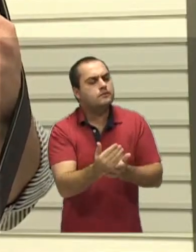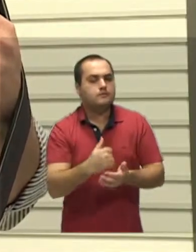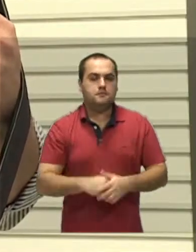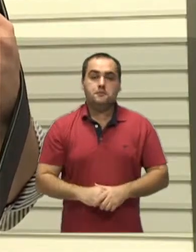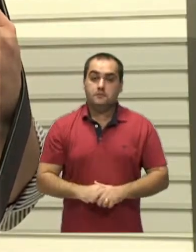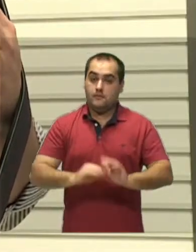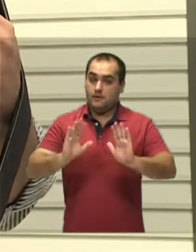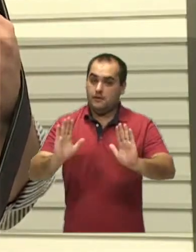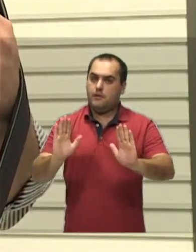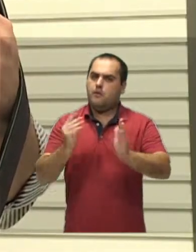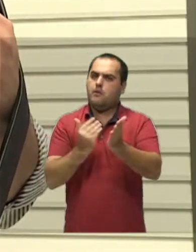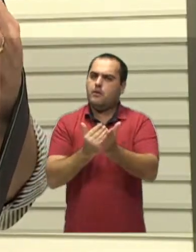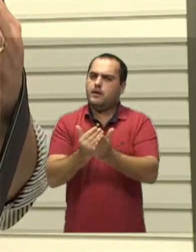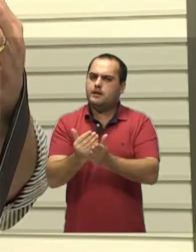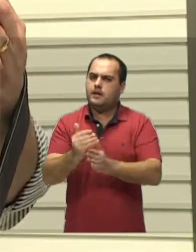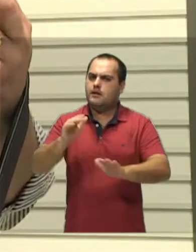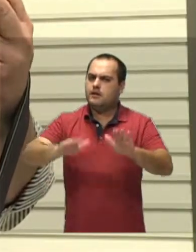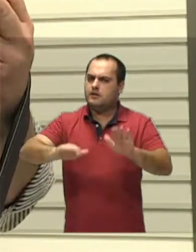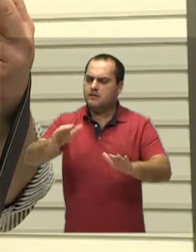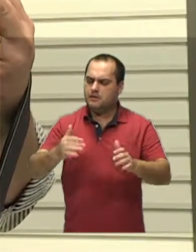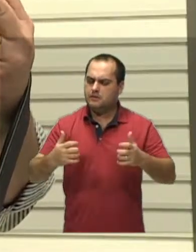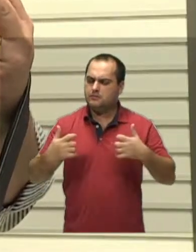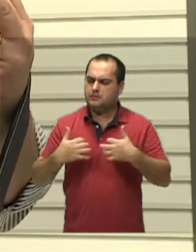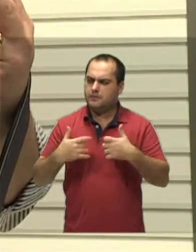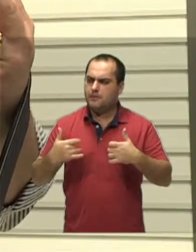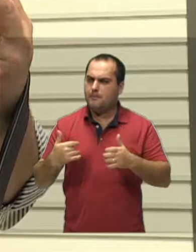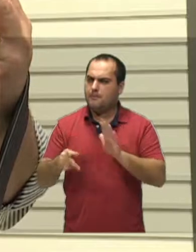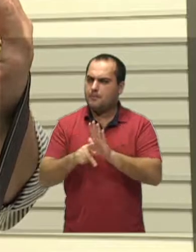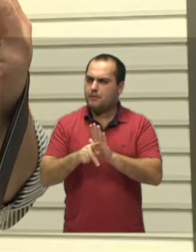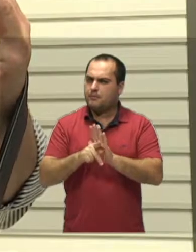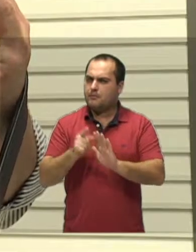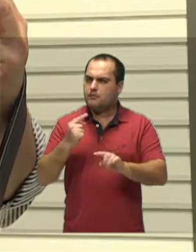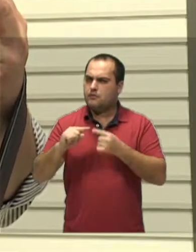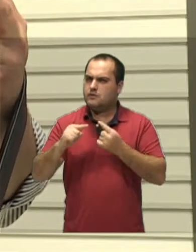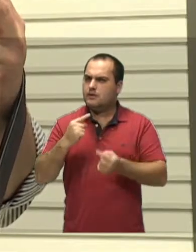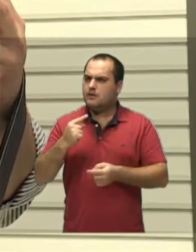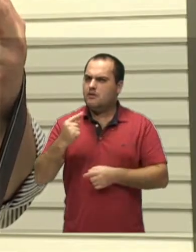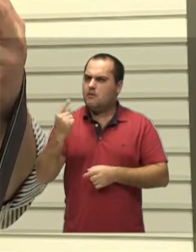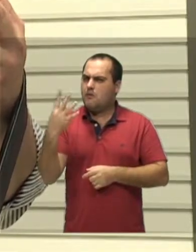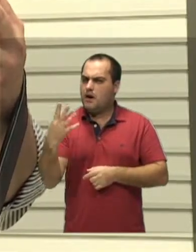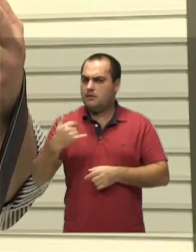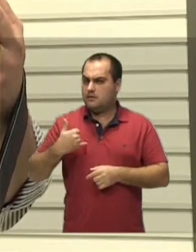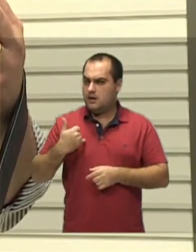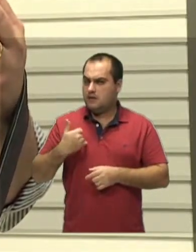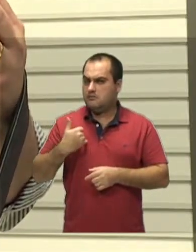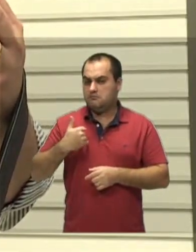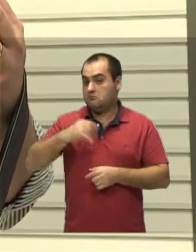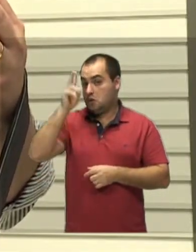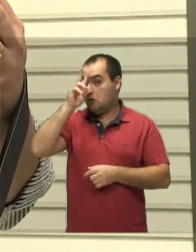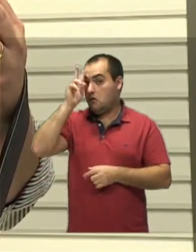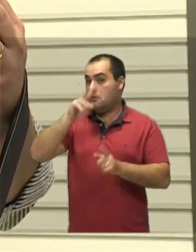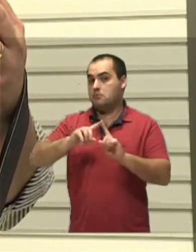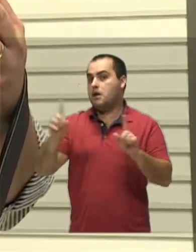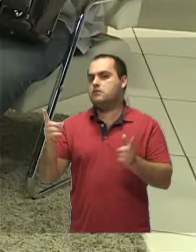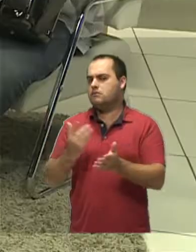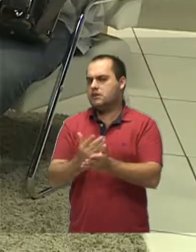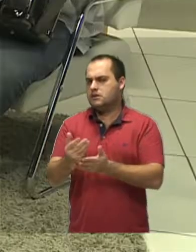primeiras músicas no acordeão com 4 anos, né? E, pelo menos é o que dizem, porque eu realmente não lembro.